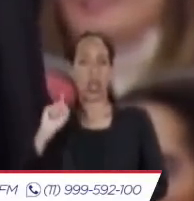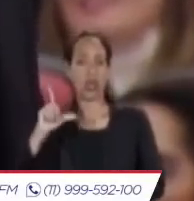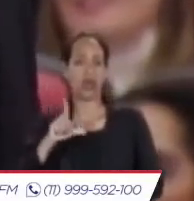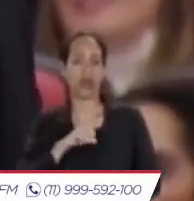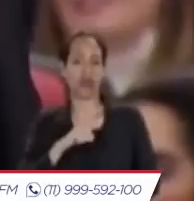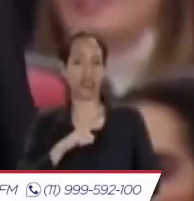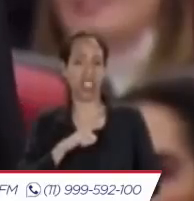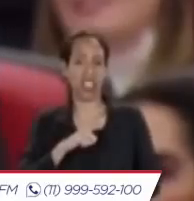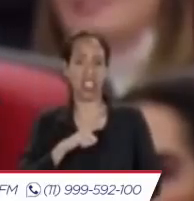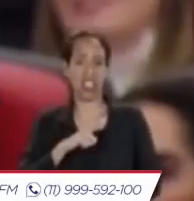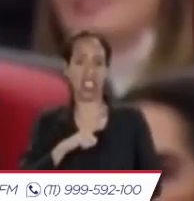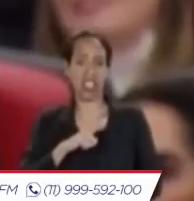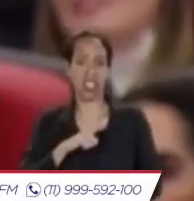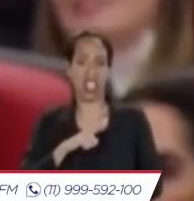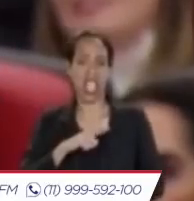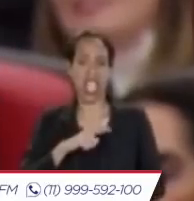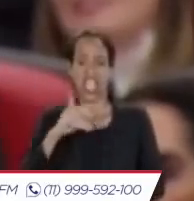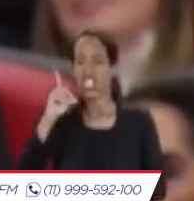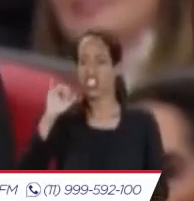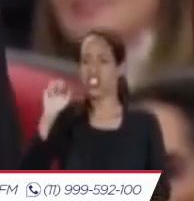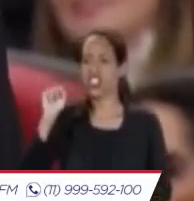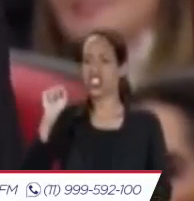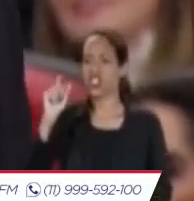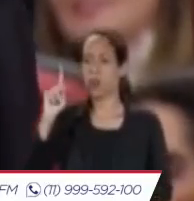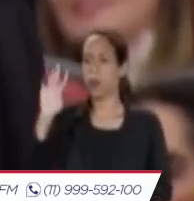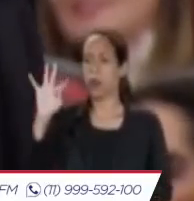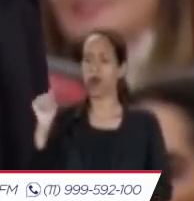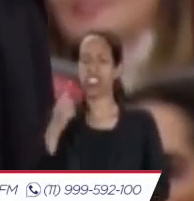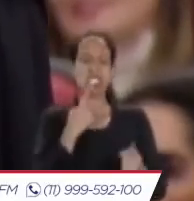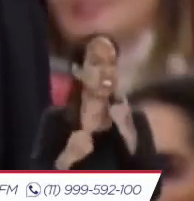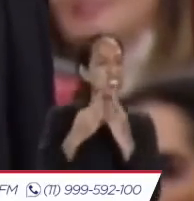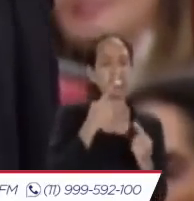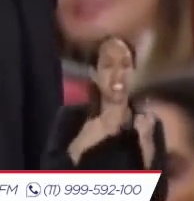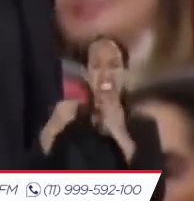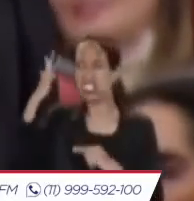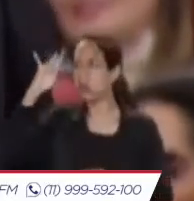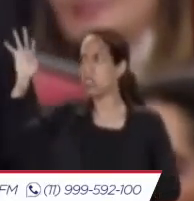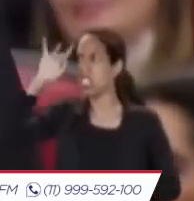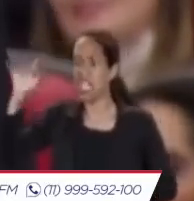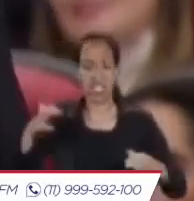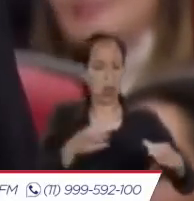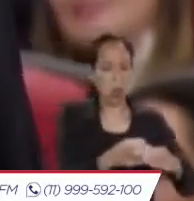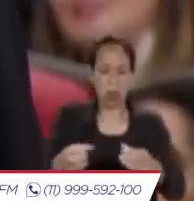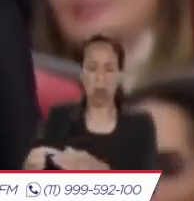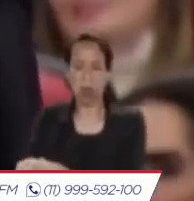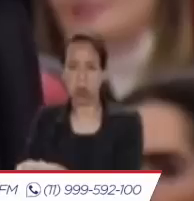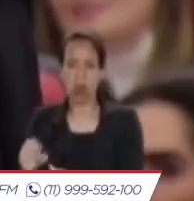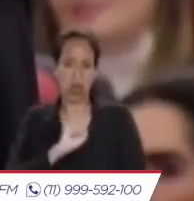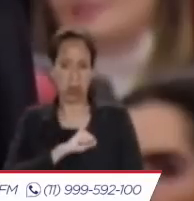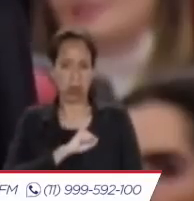está a arbitrar uma disputa sangrenta, imaginária, entre a civilização e a